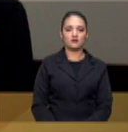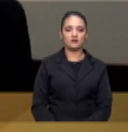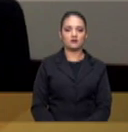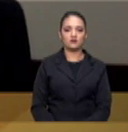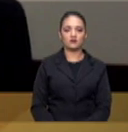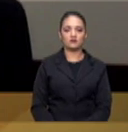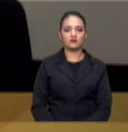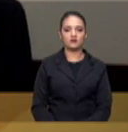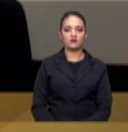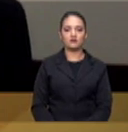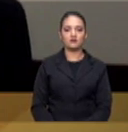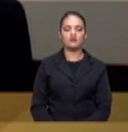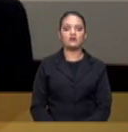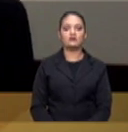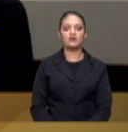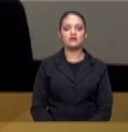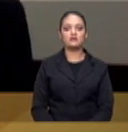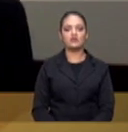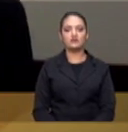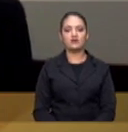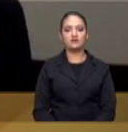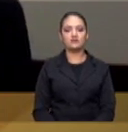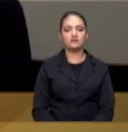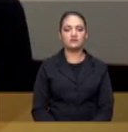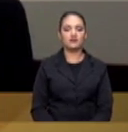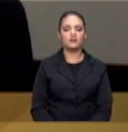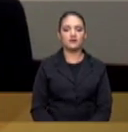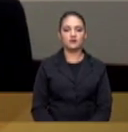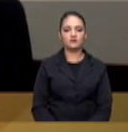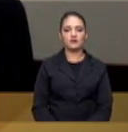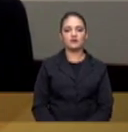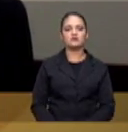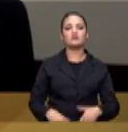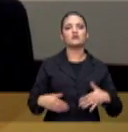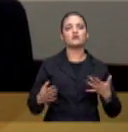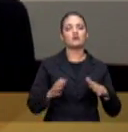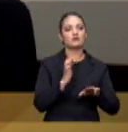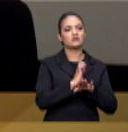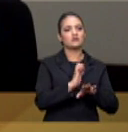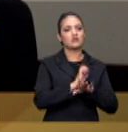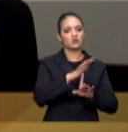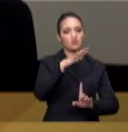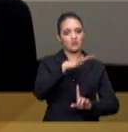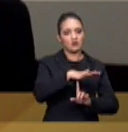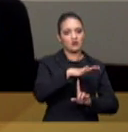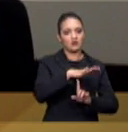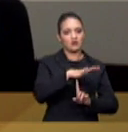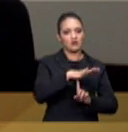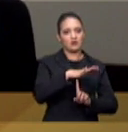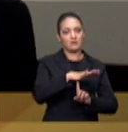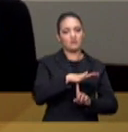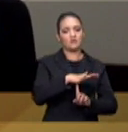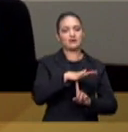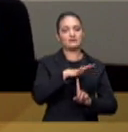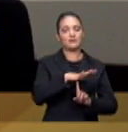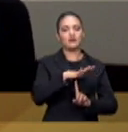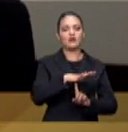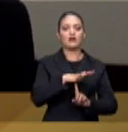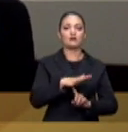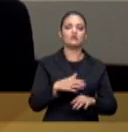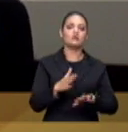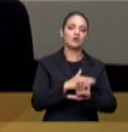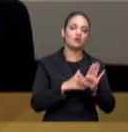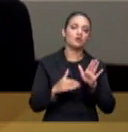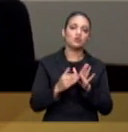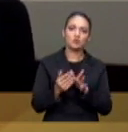Então, entende o Estado do Paraná que esta instrução normativa e todas as subsequentes, a 1599 e